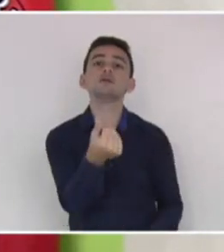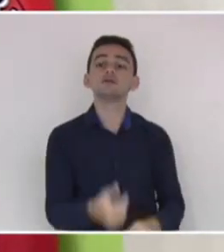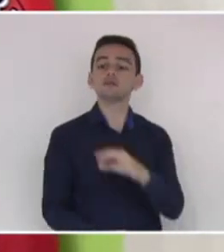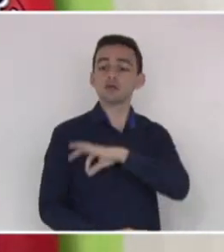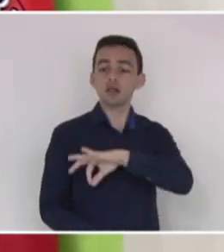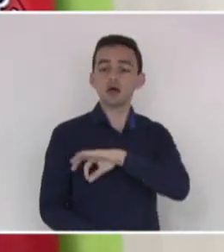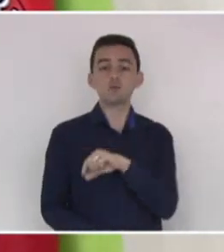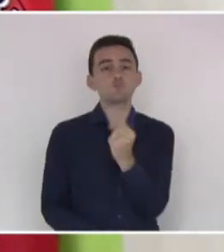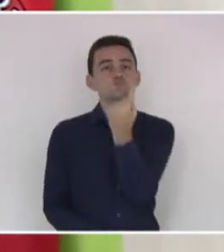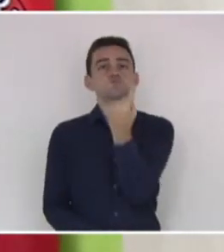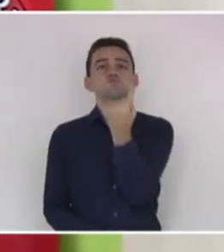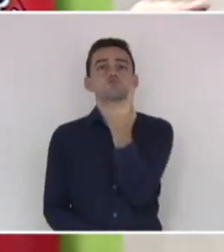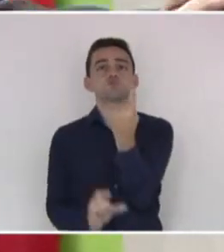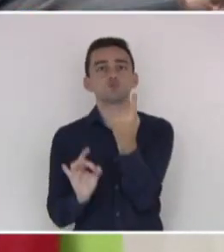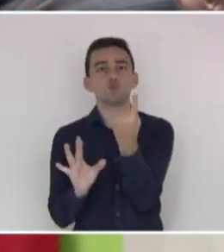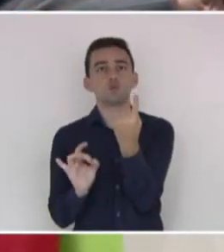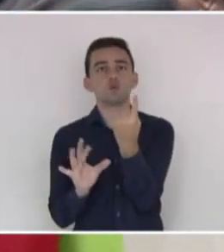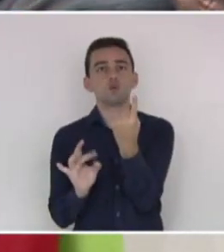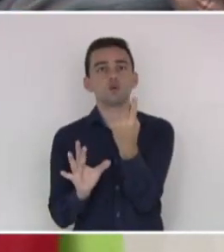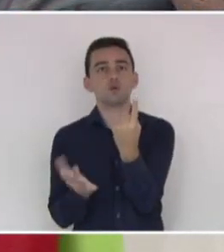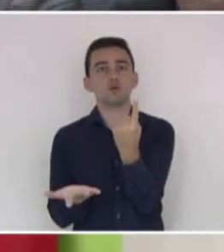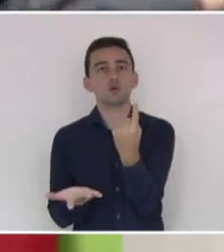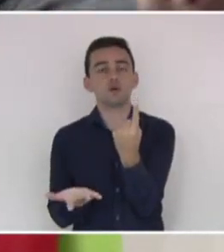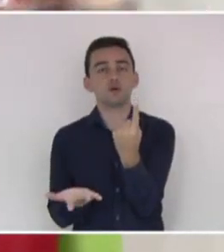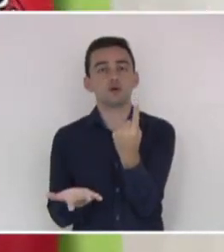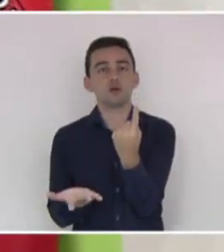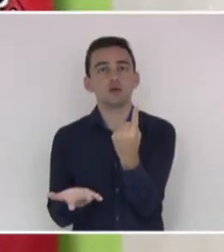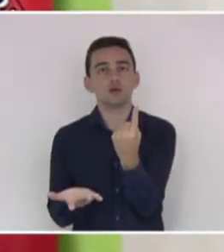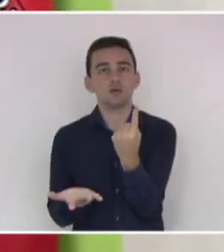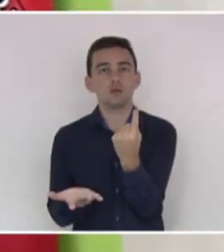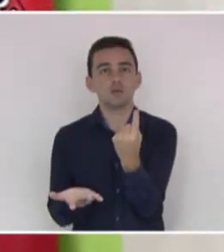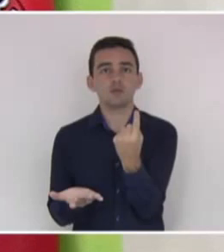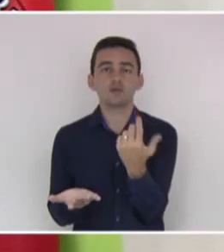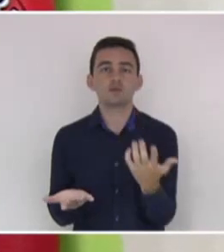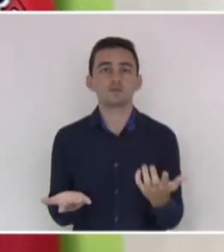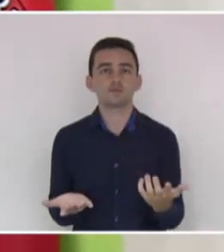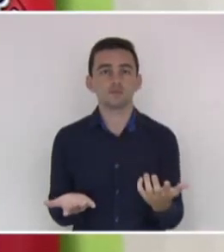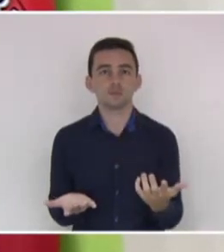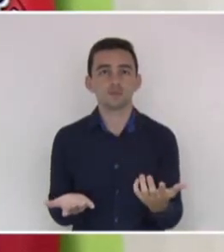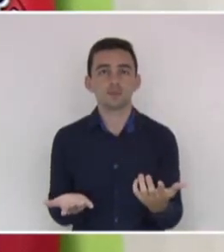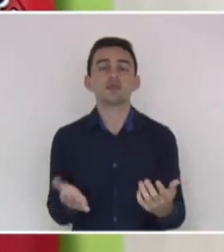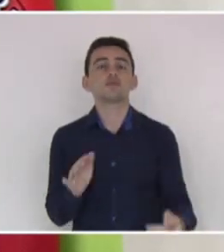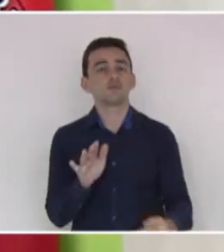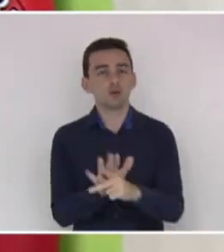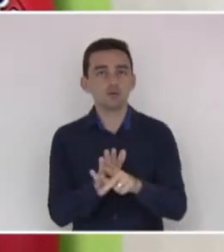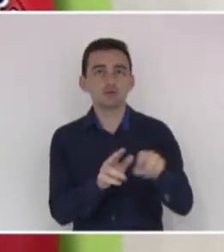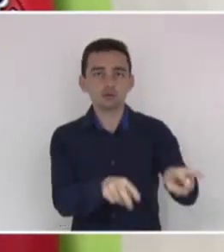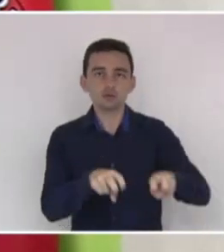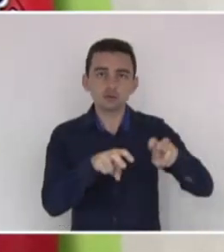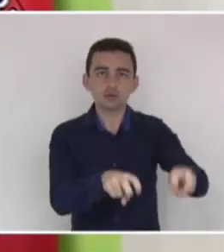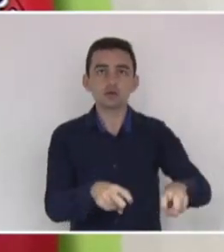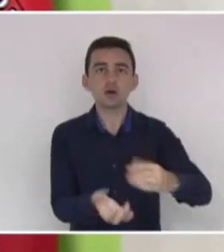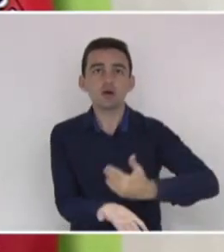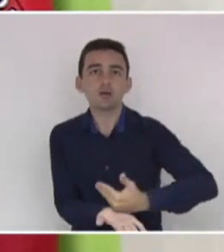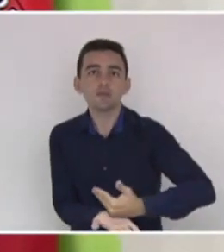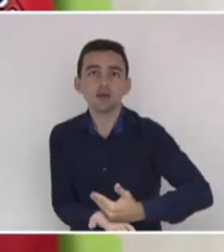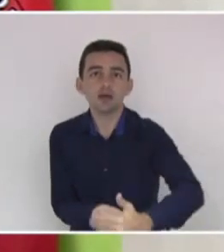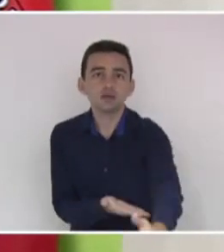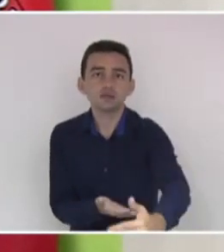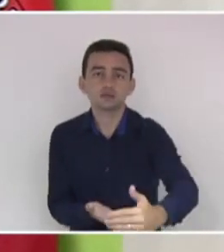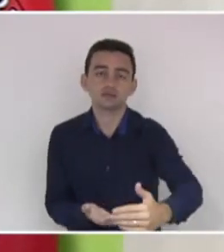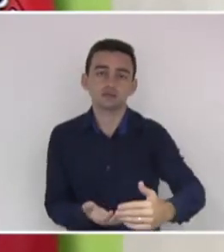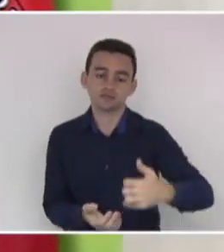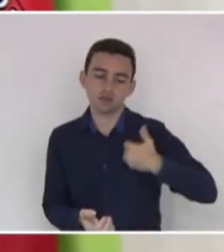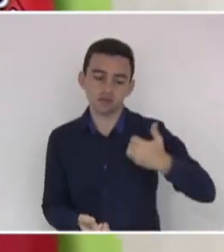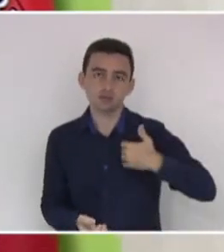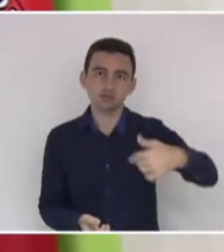E a se aposentar por um salário mínimo, quem trabalha na agricultura dos 7 aos 60